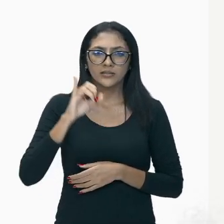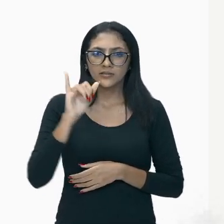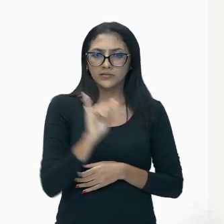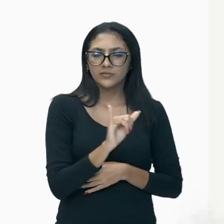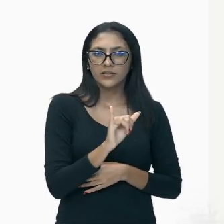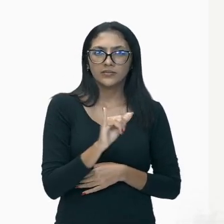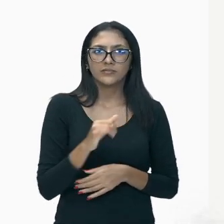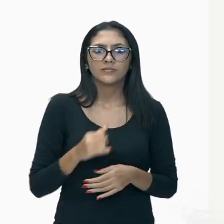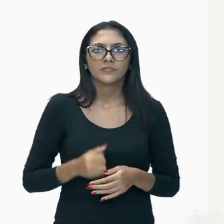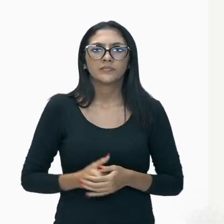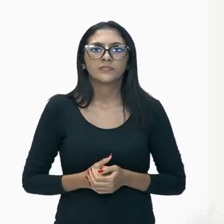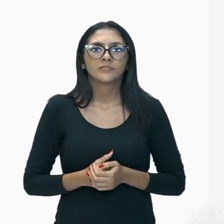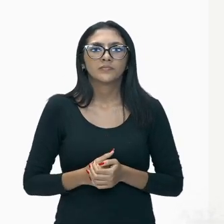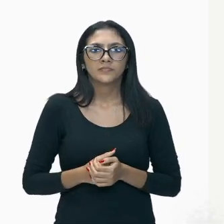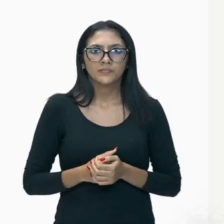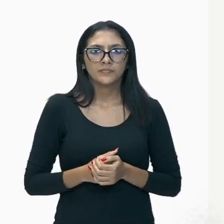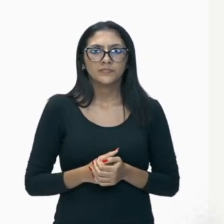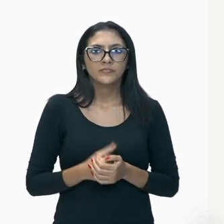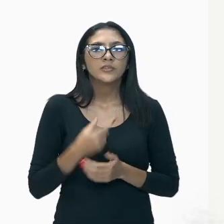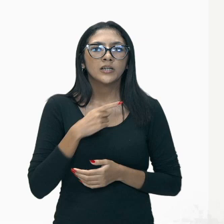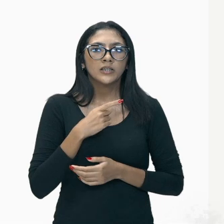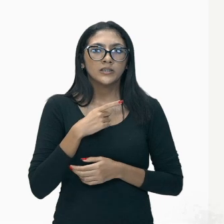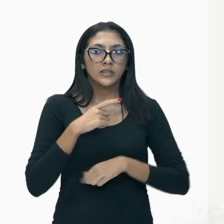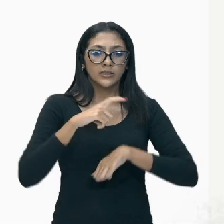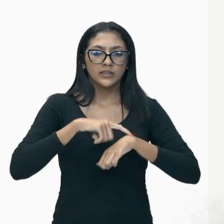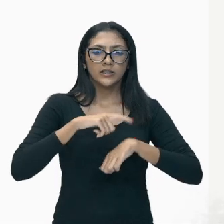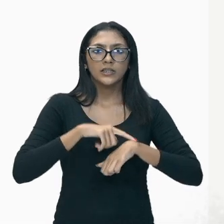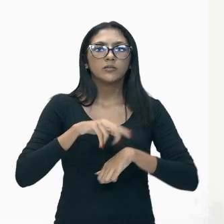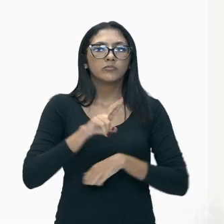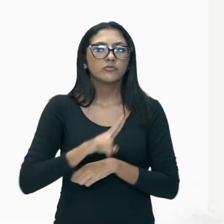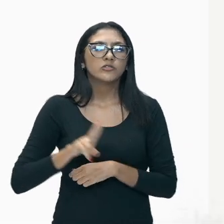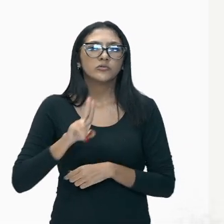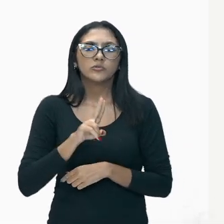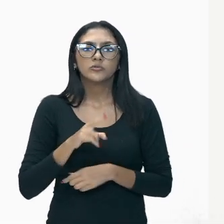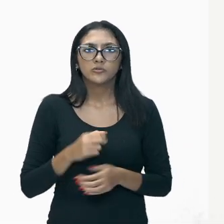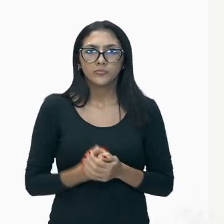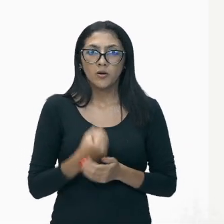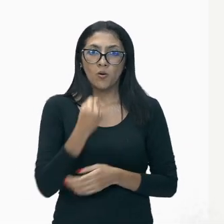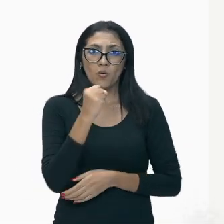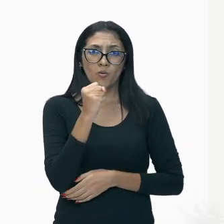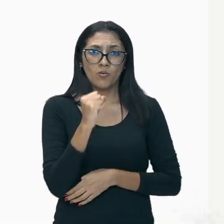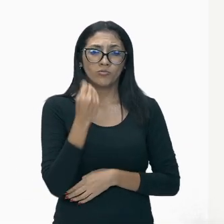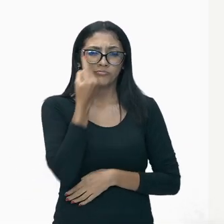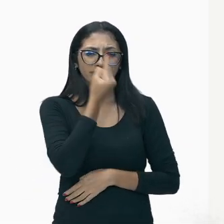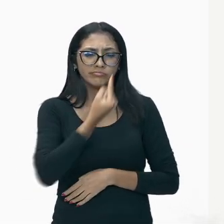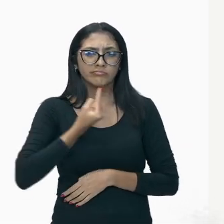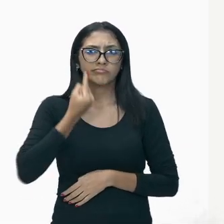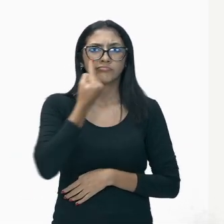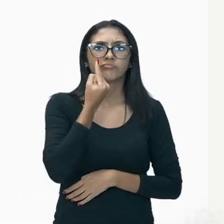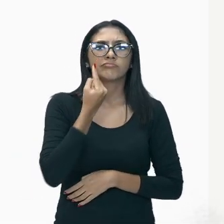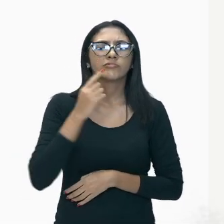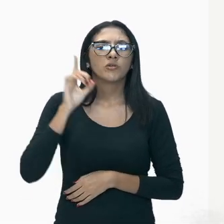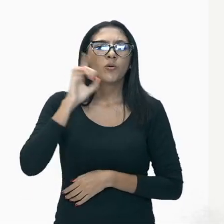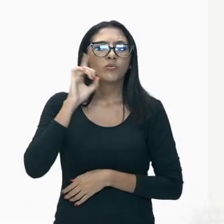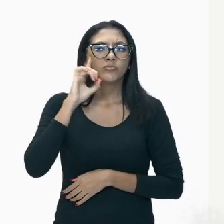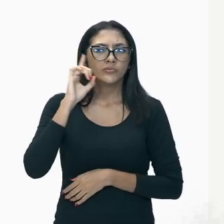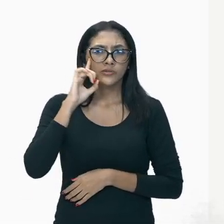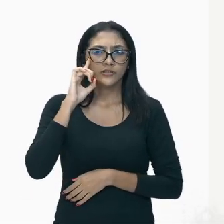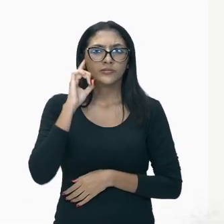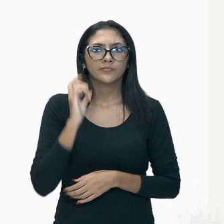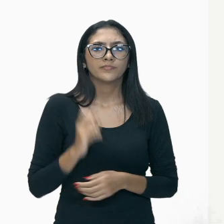potência. Permanece ligada 8 horas por dia. Só que